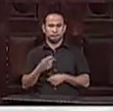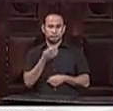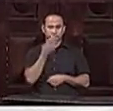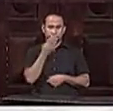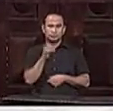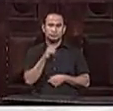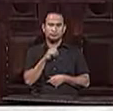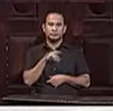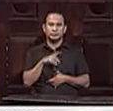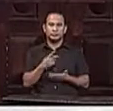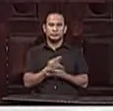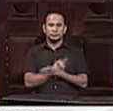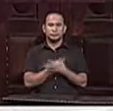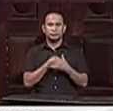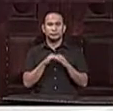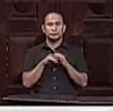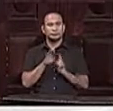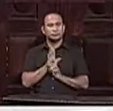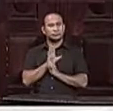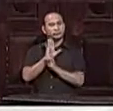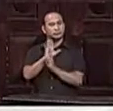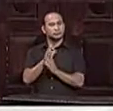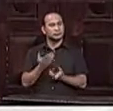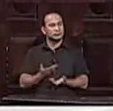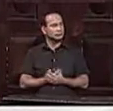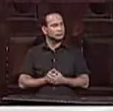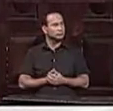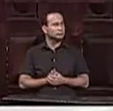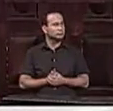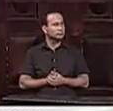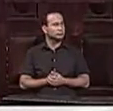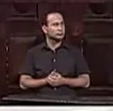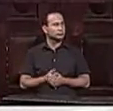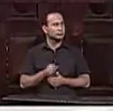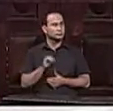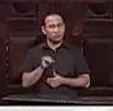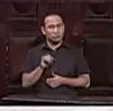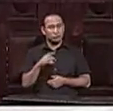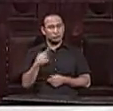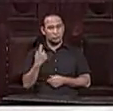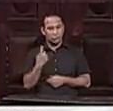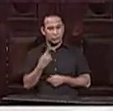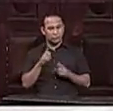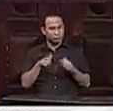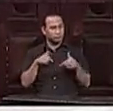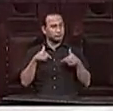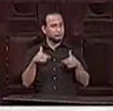está se delineando, que está se apresentando, e que, se nós não reagirmos,